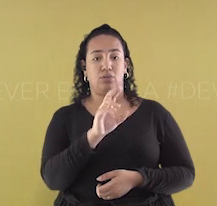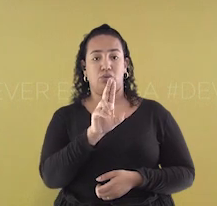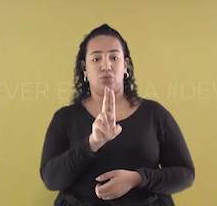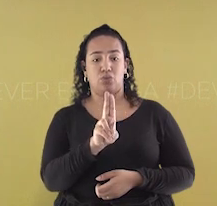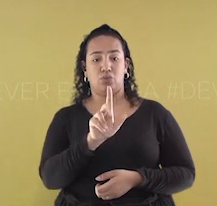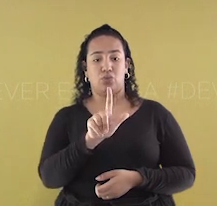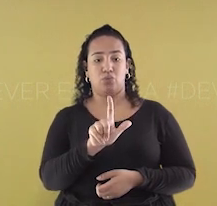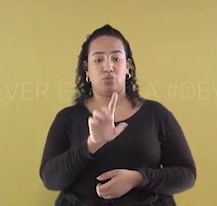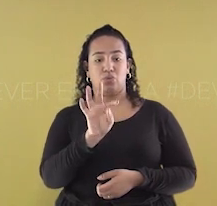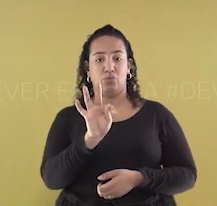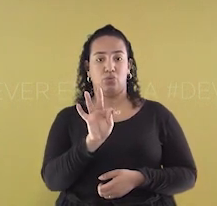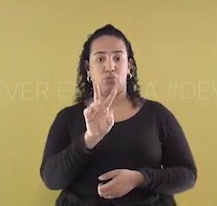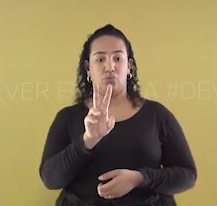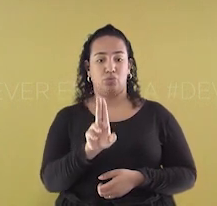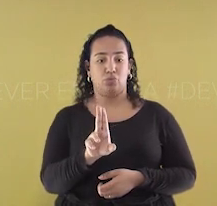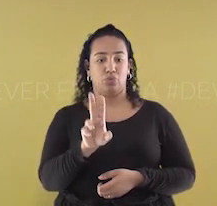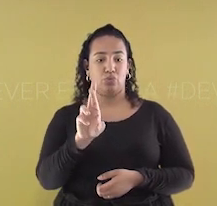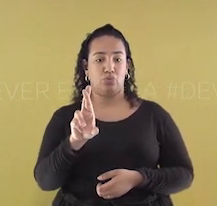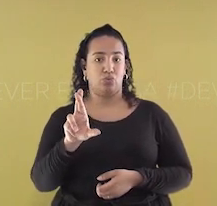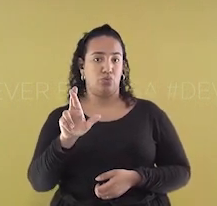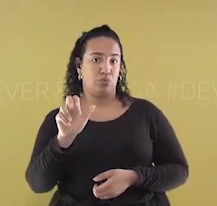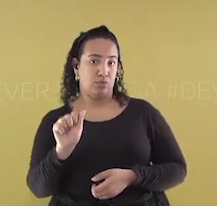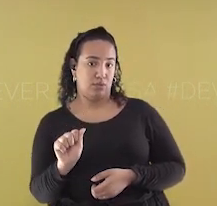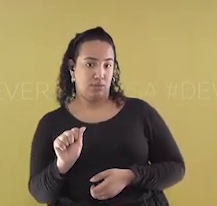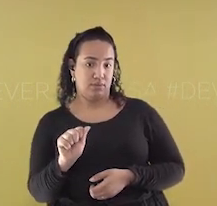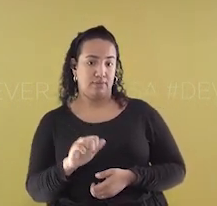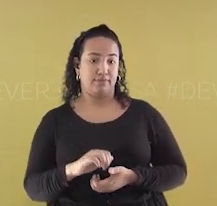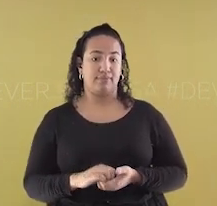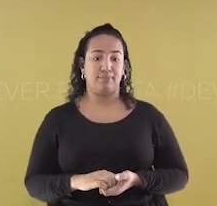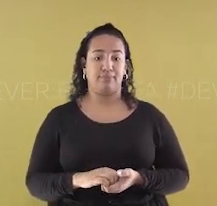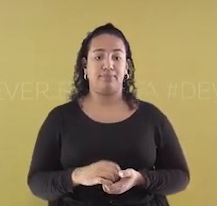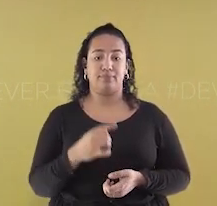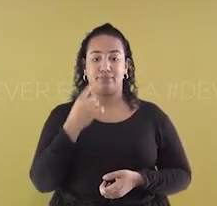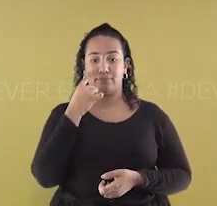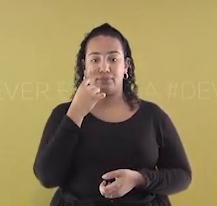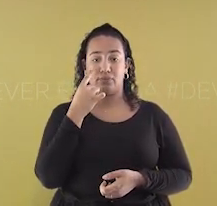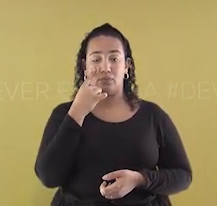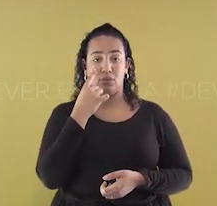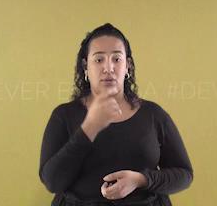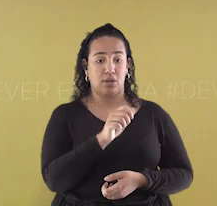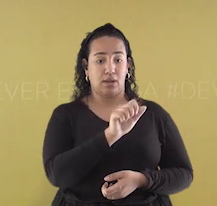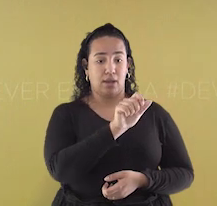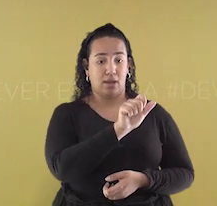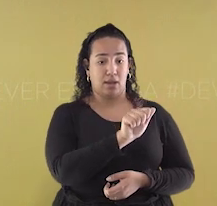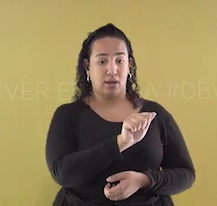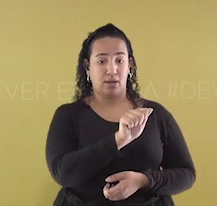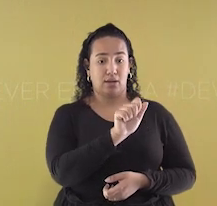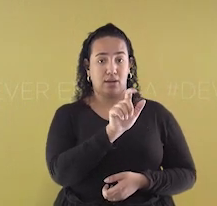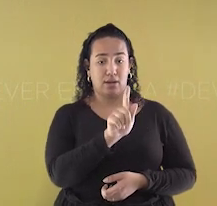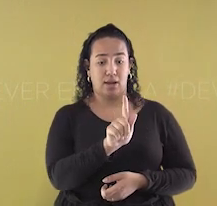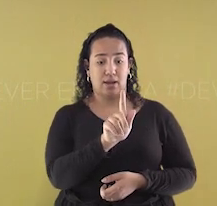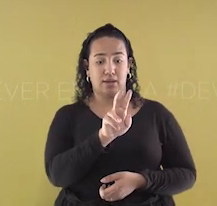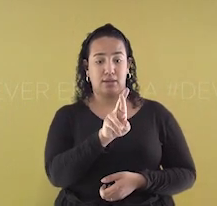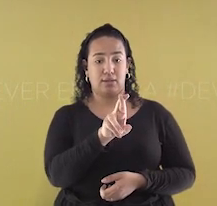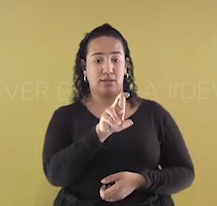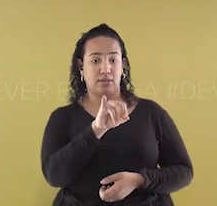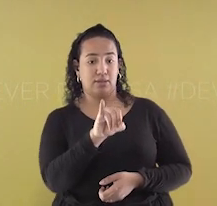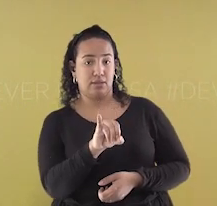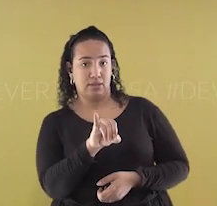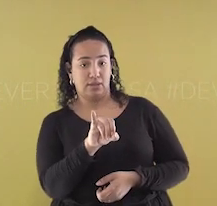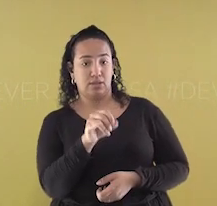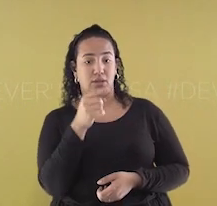agricultura. Ela tem 5 sílabas. Vocês percebem que essa segunda sílaba aqui tem um sonzinho diferente,